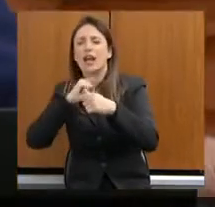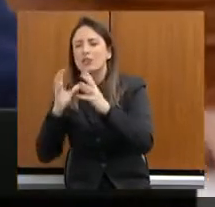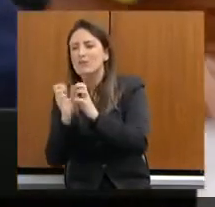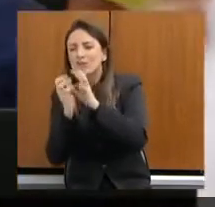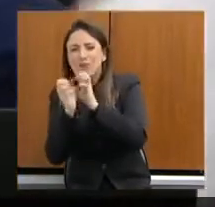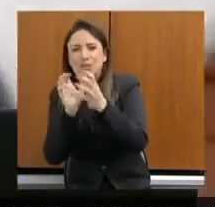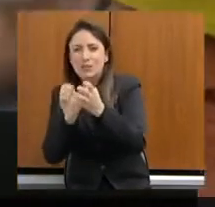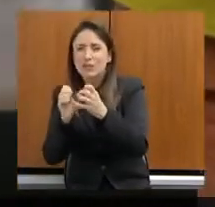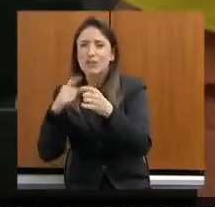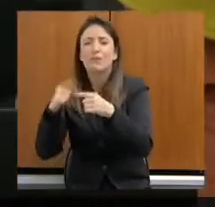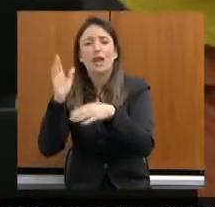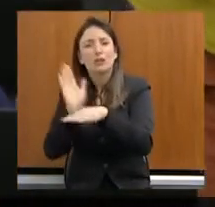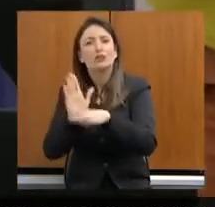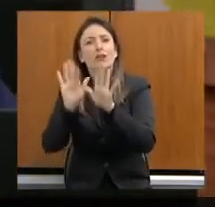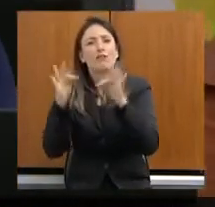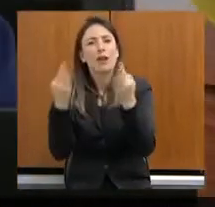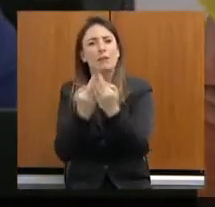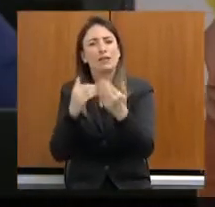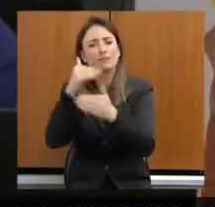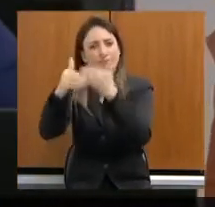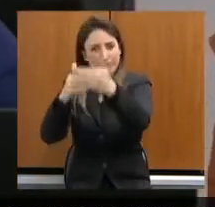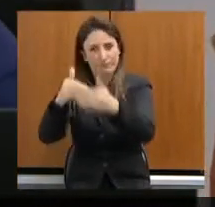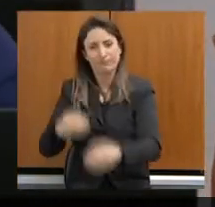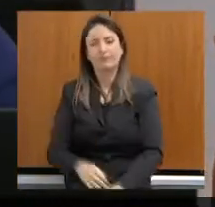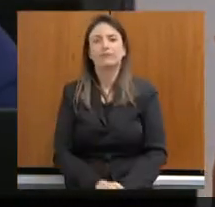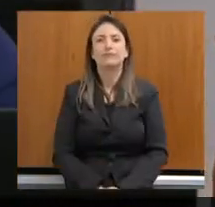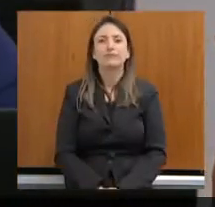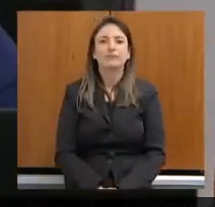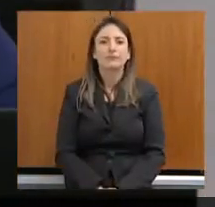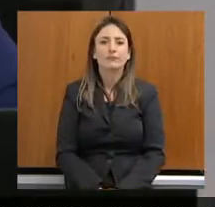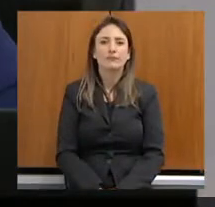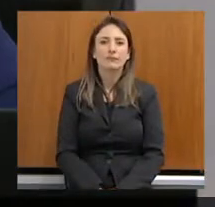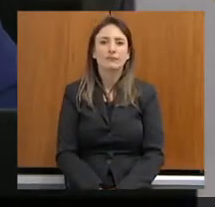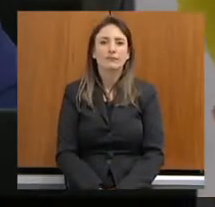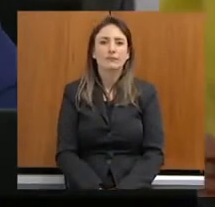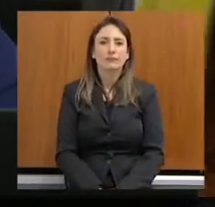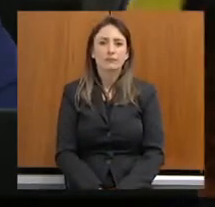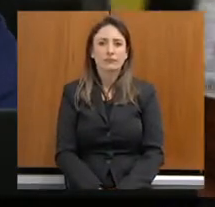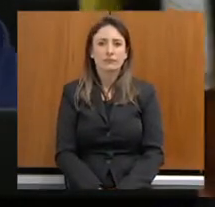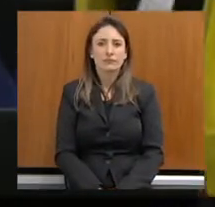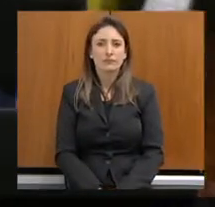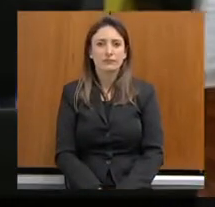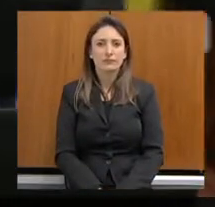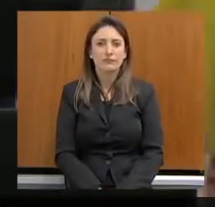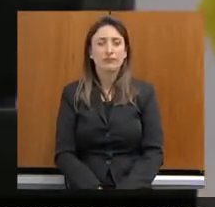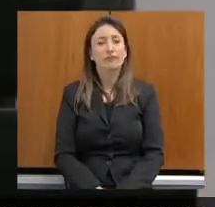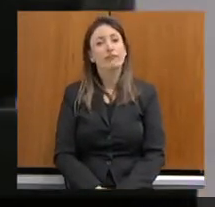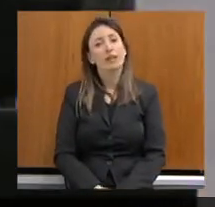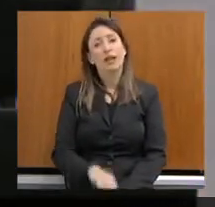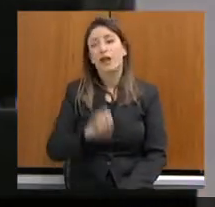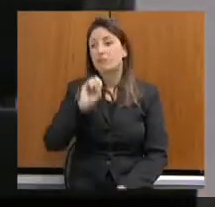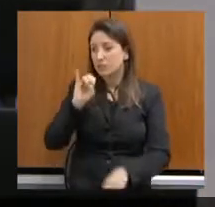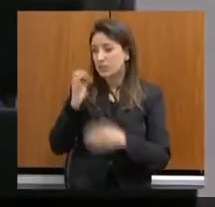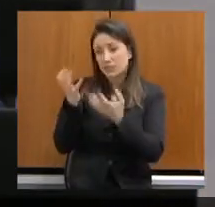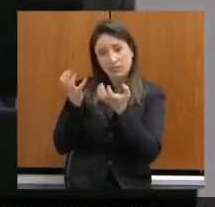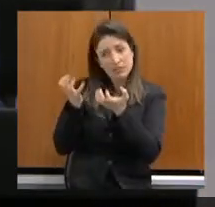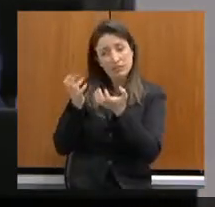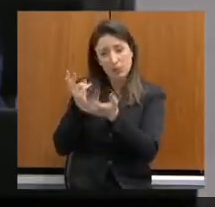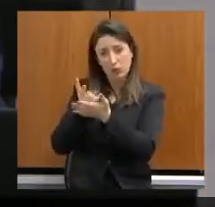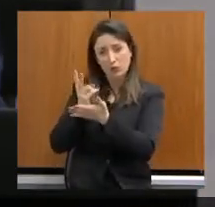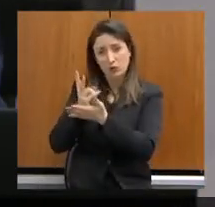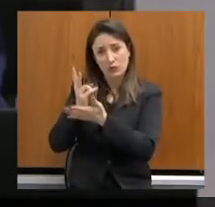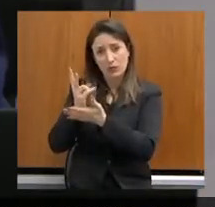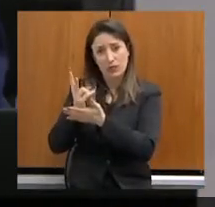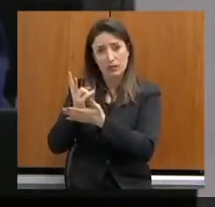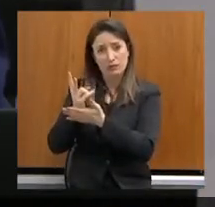e é nós temos e você lembra você quiser continuar eu